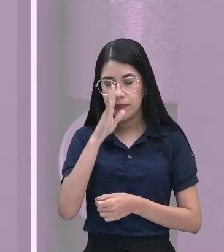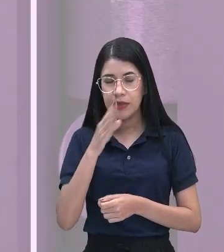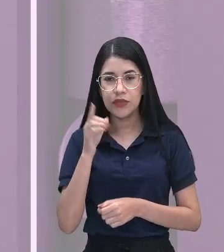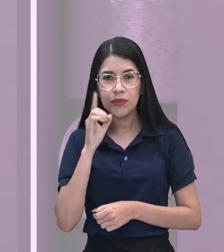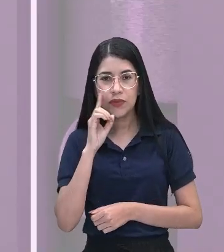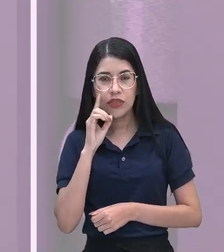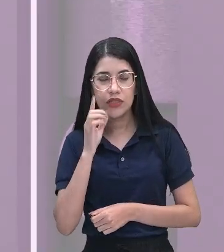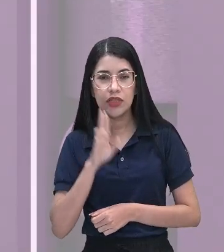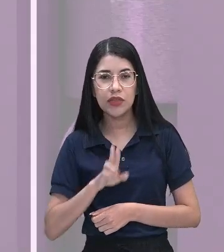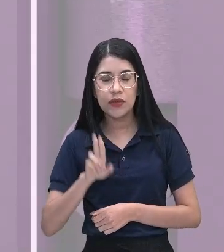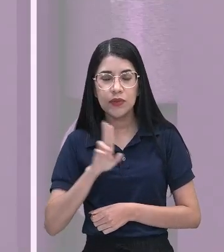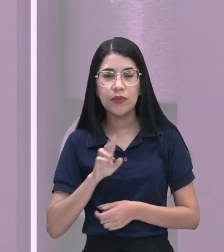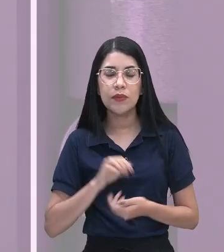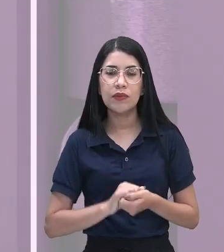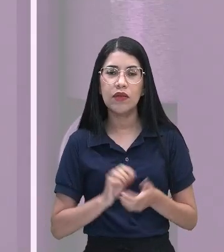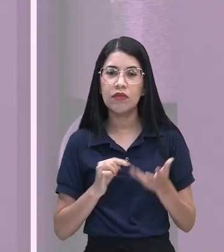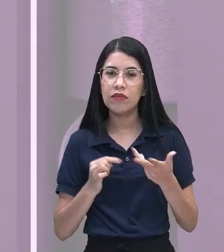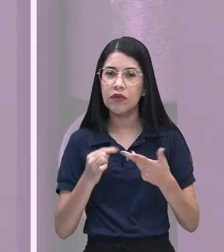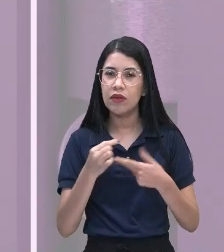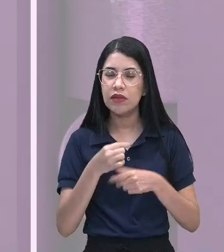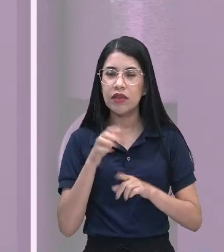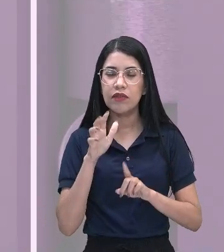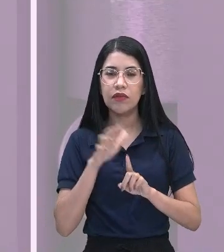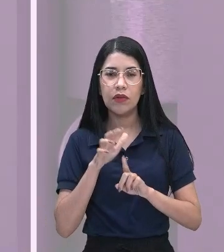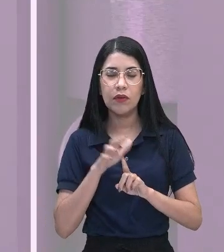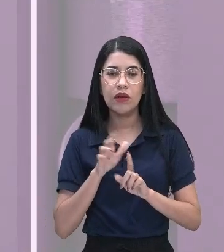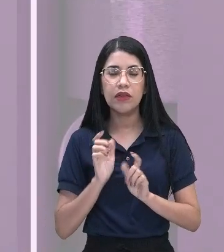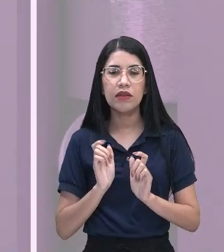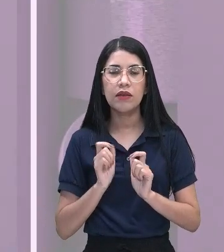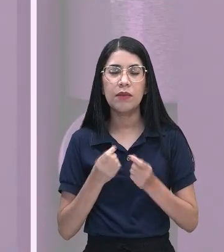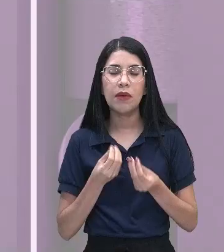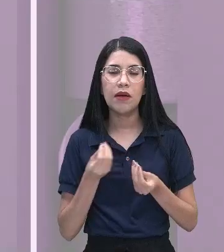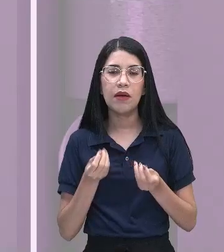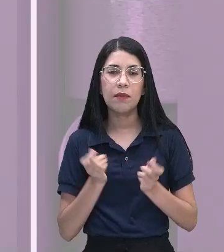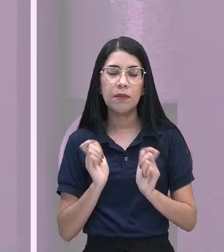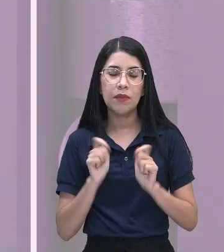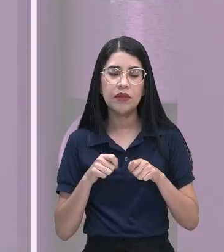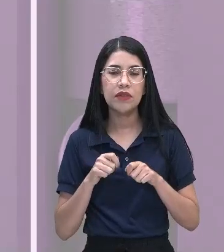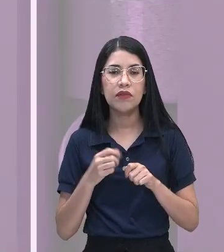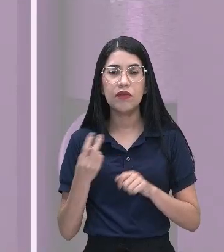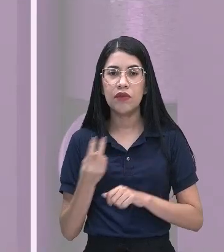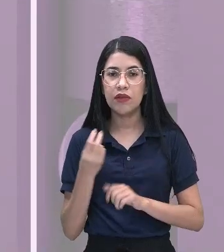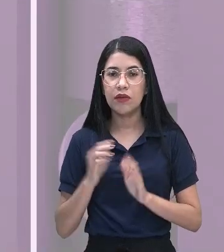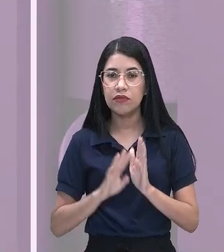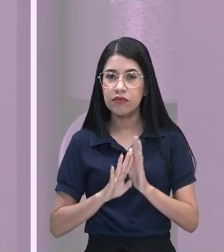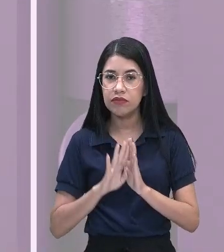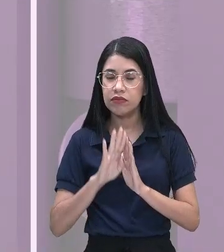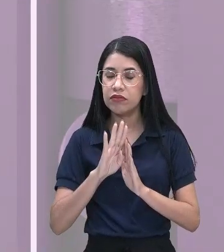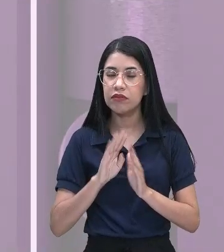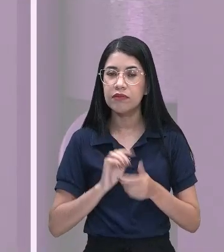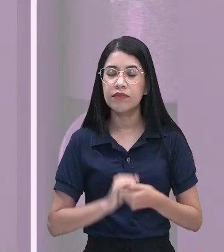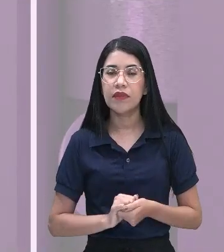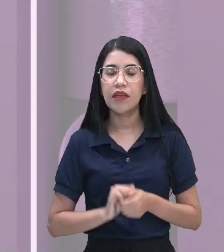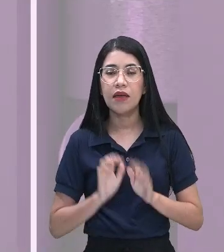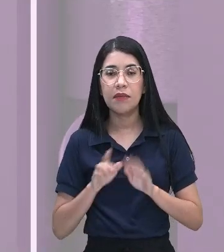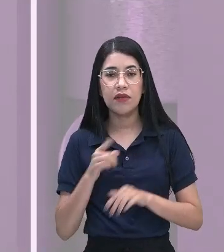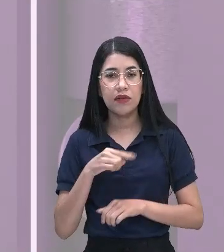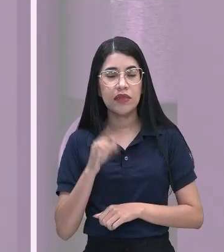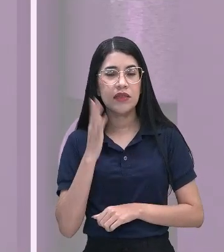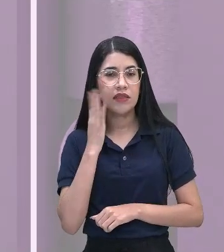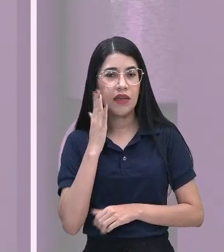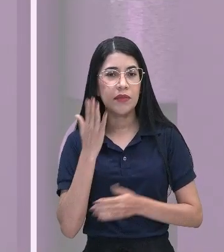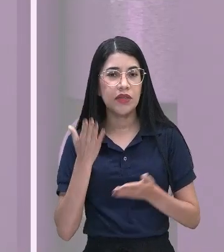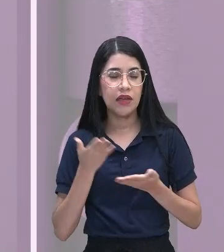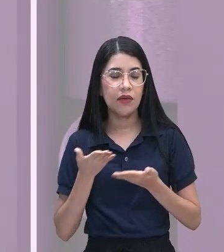dia. Quantos fatores influenciam para que ele tenha aumentado de preço? Bom, mas você já sabe agora o porquê.